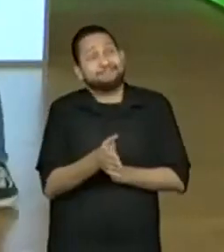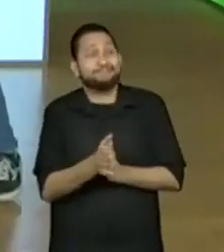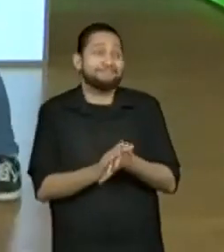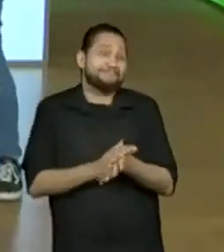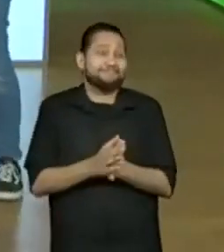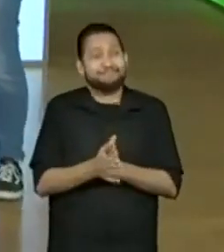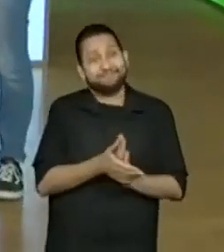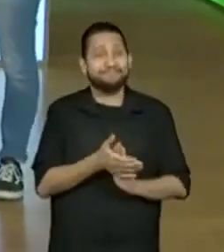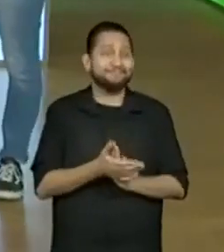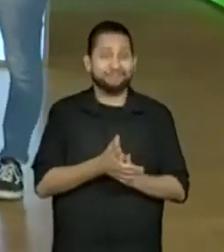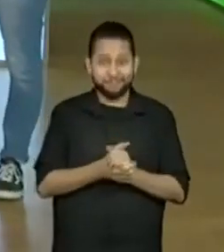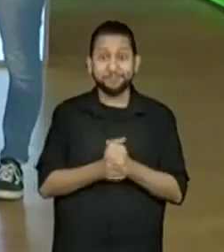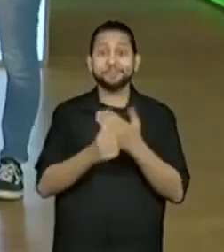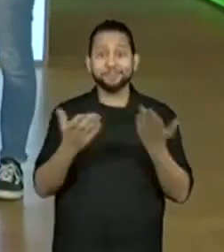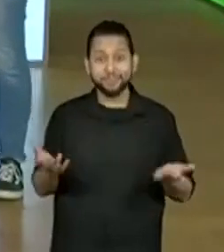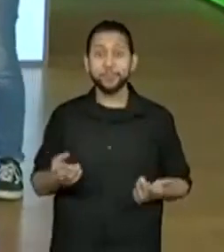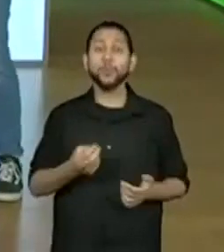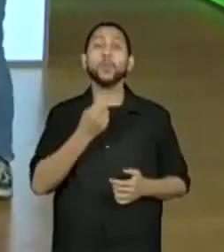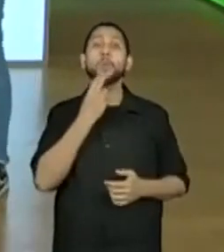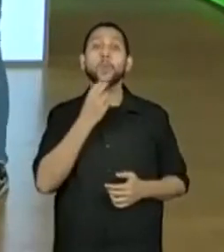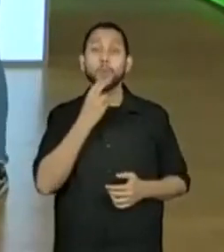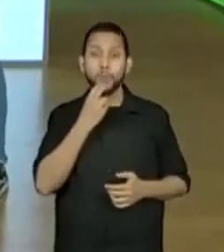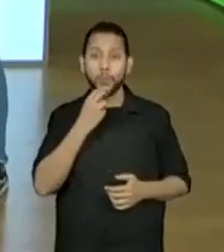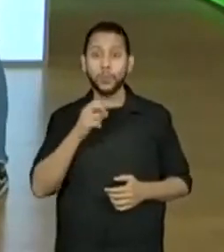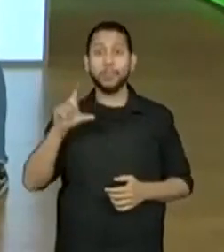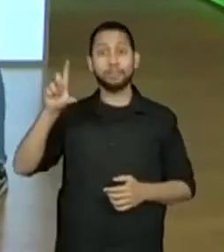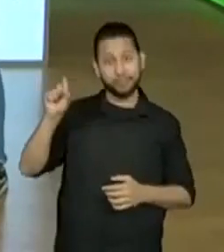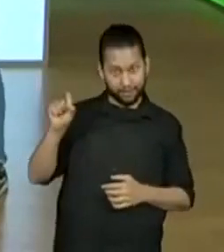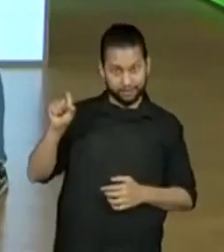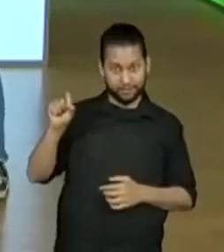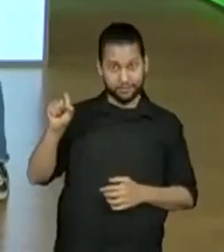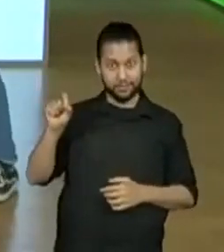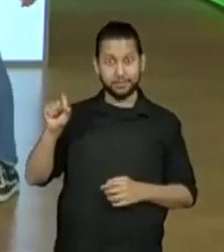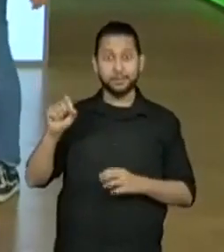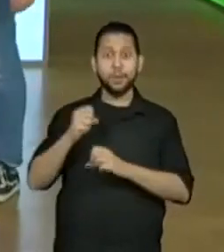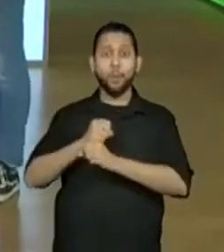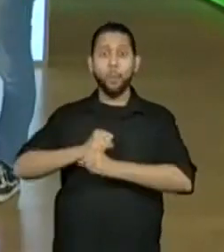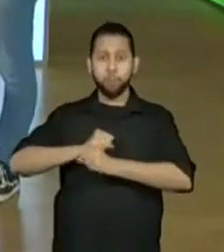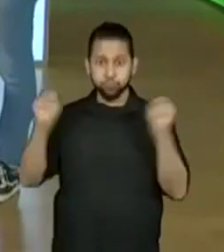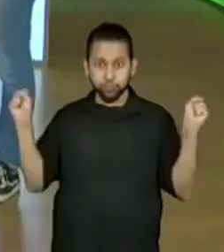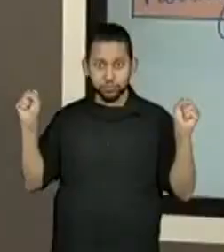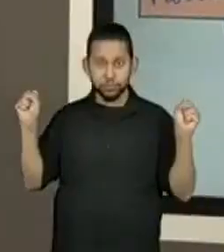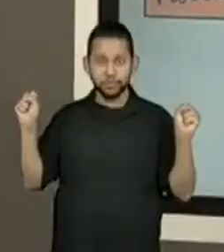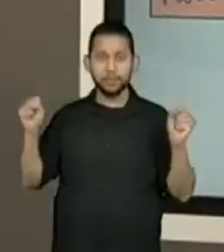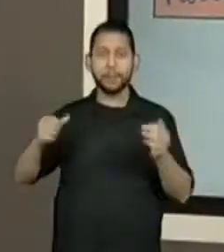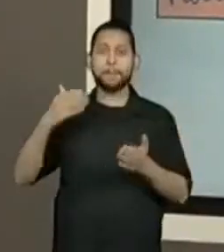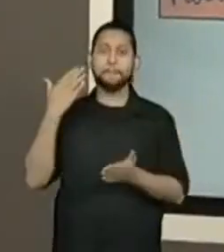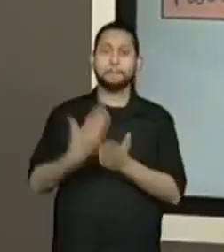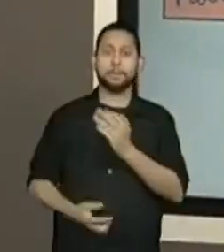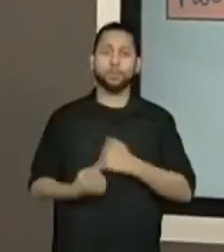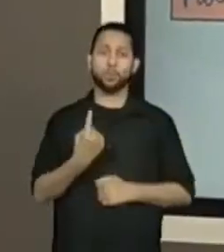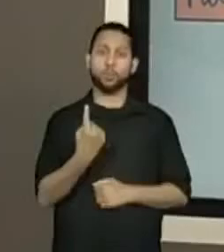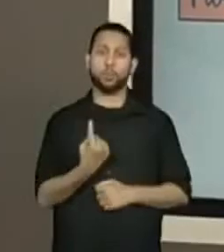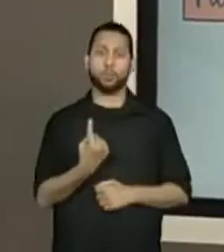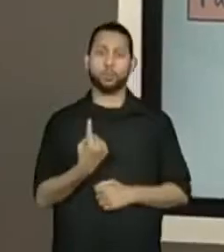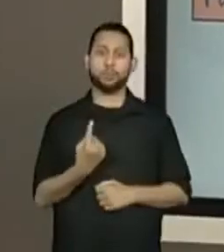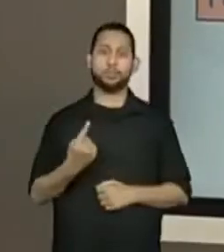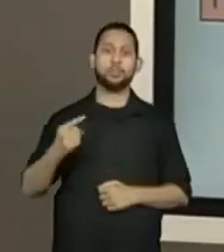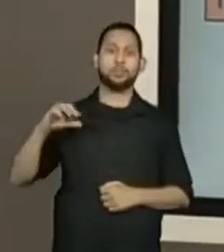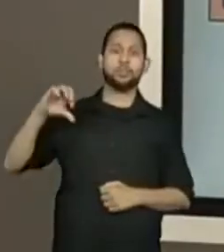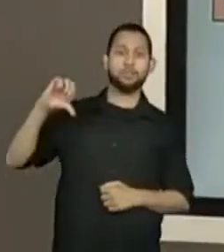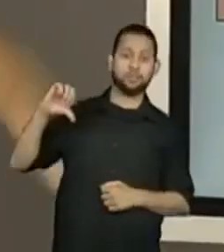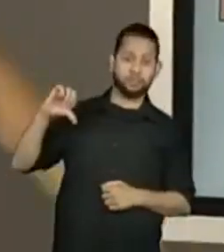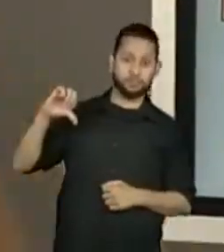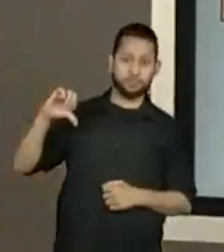Ha, ha, ha, ha. Bom, ó, vamos lá. O professor Rodrigo começou com 10, atingiu uma bomba, perdeu um ponto e está agora